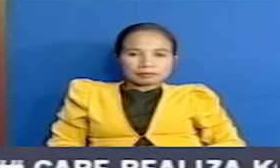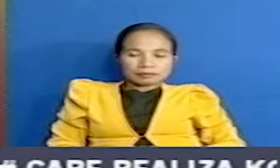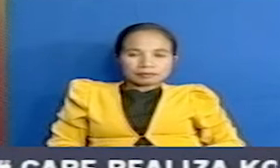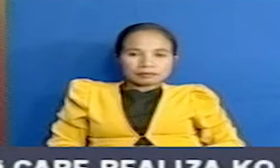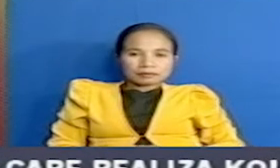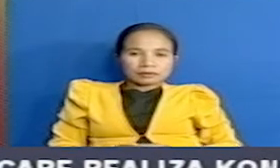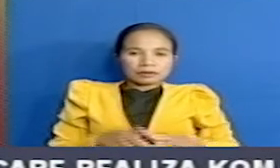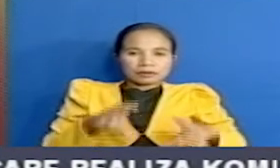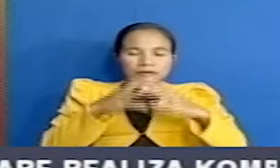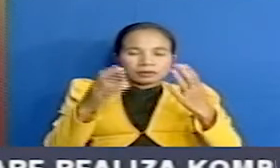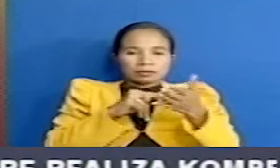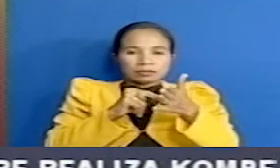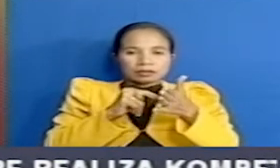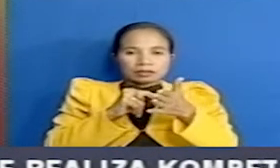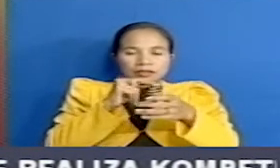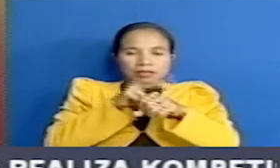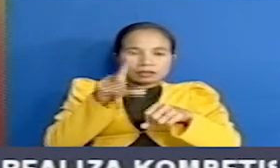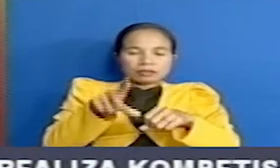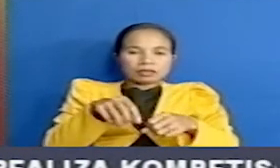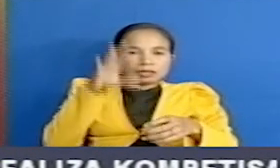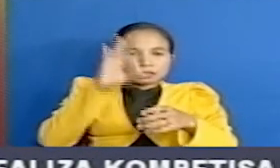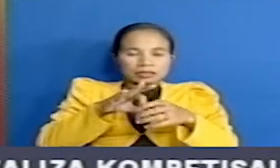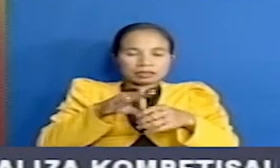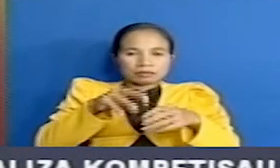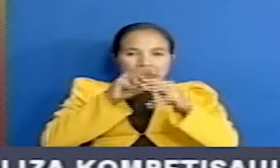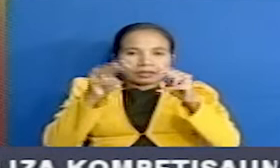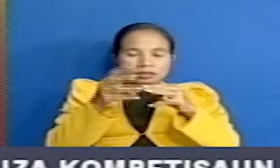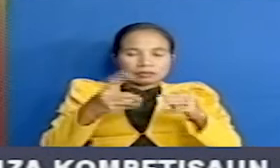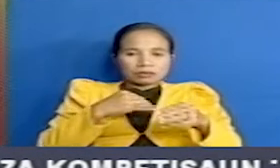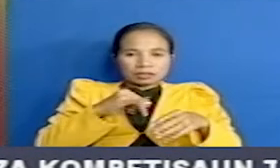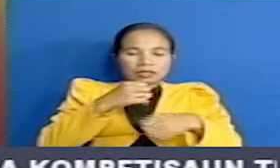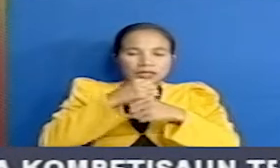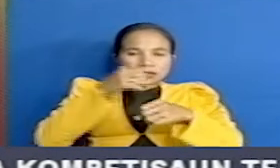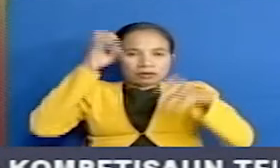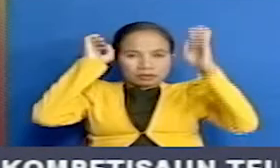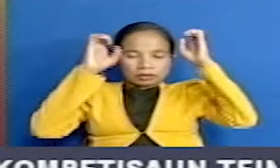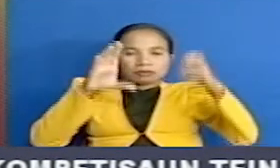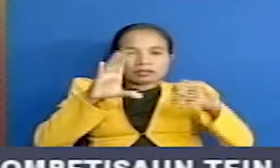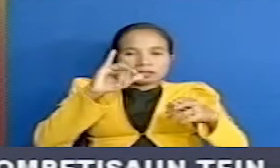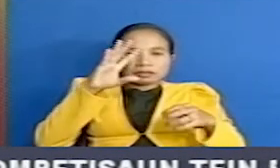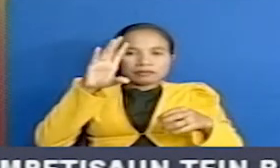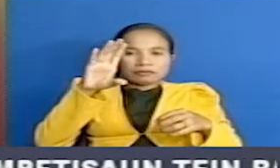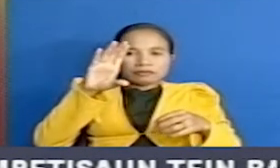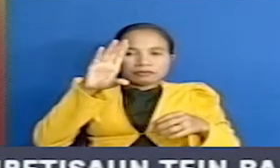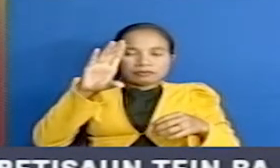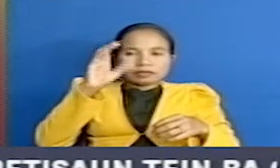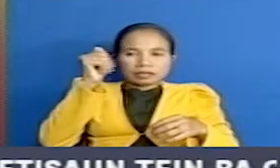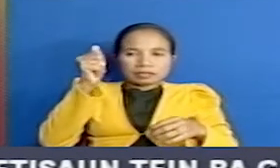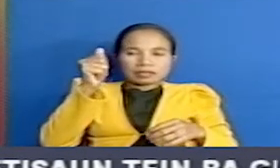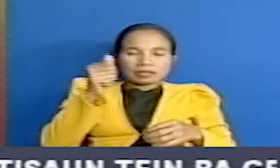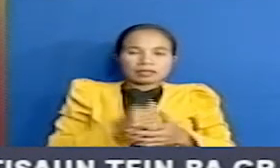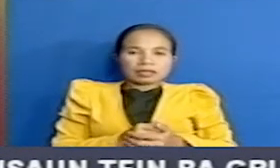Comissão Nacional de Eleição no município de Lijalau Educação Cívica hoje promove um acto eleitoral para estudantes solos antes